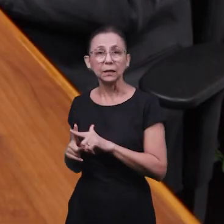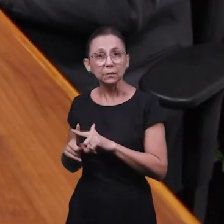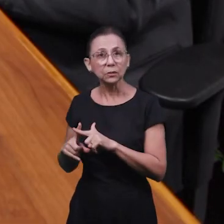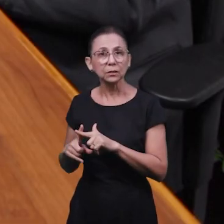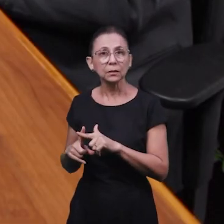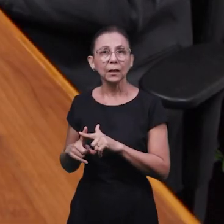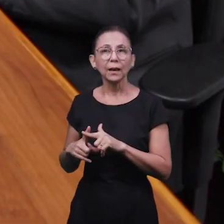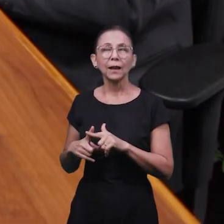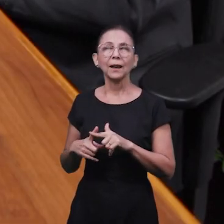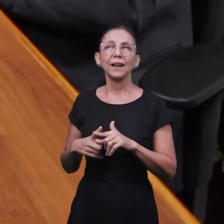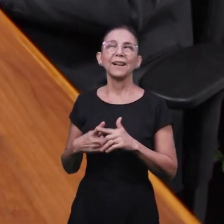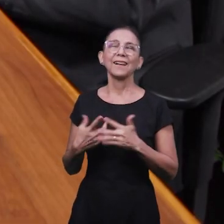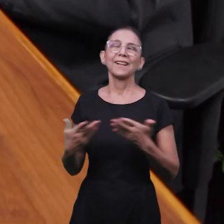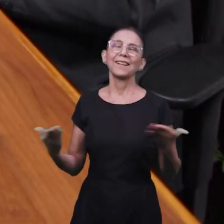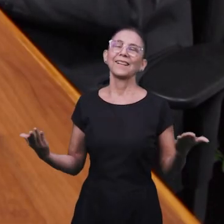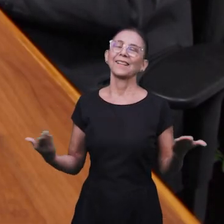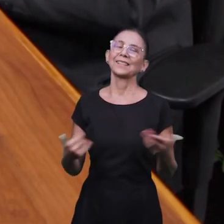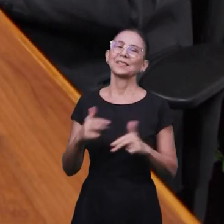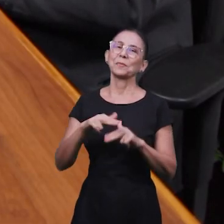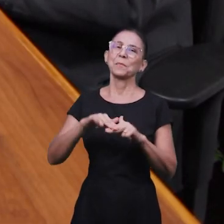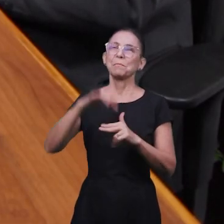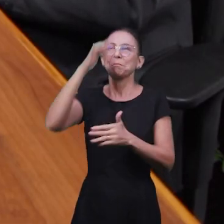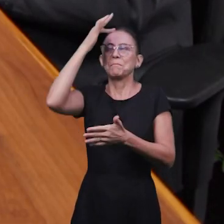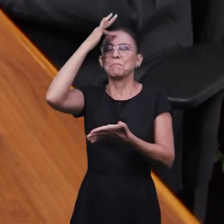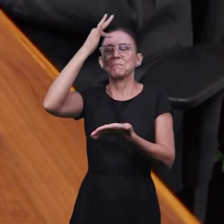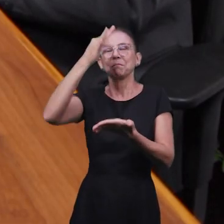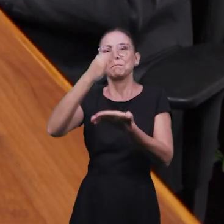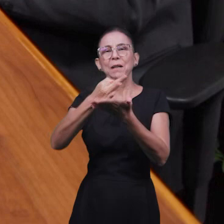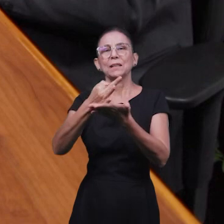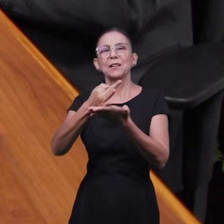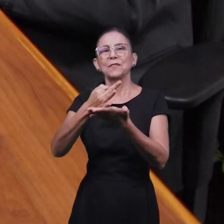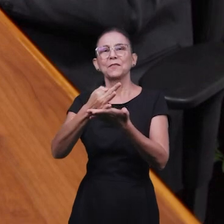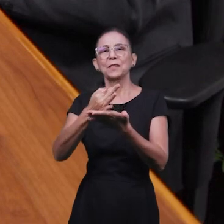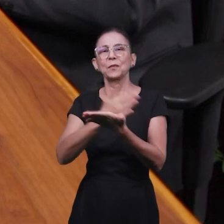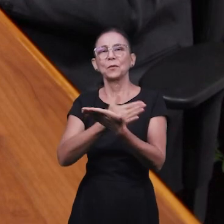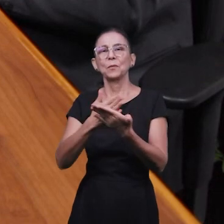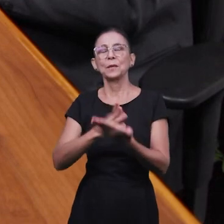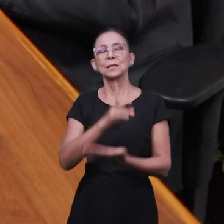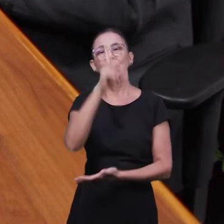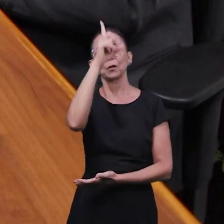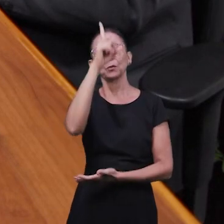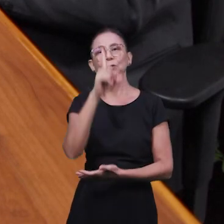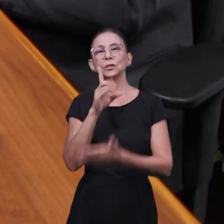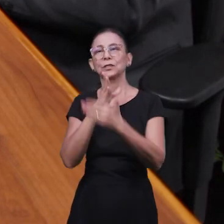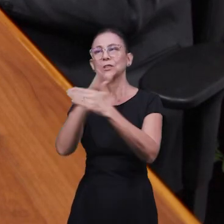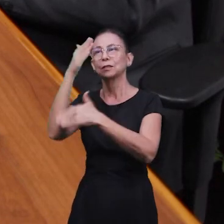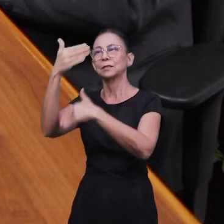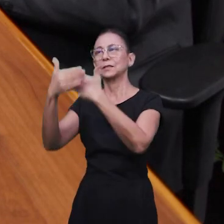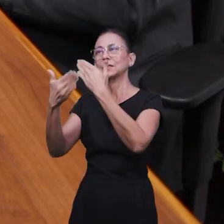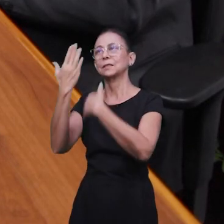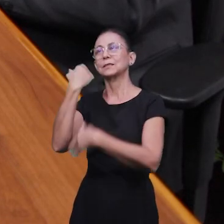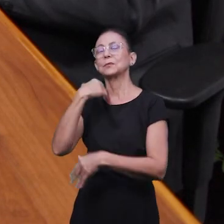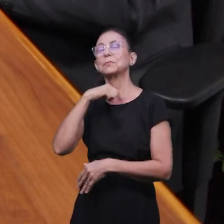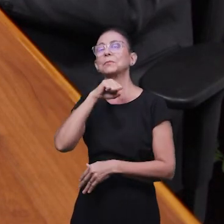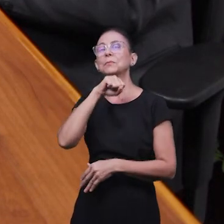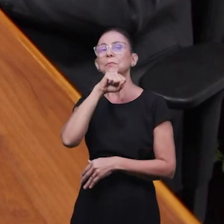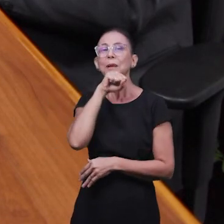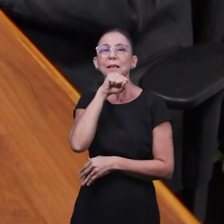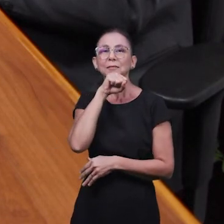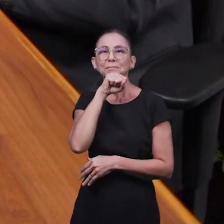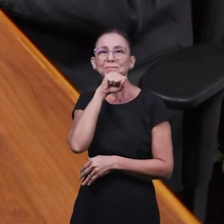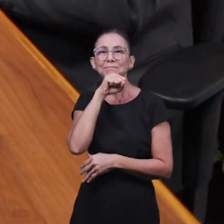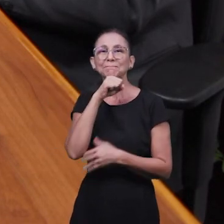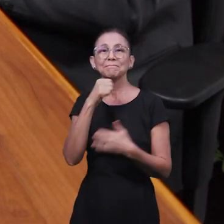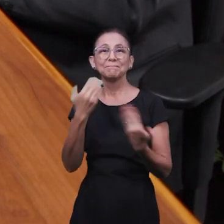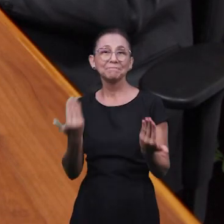pela palavra e pela fé exercer esse direito de chegar na presença do Pai